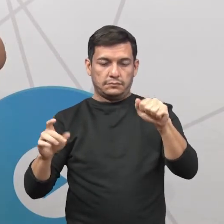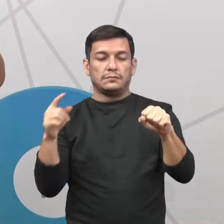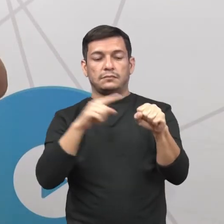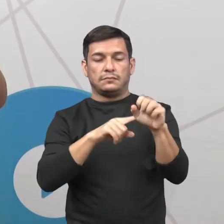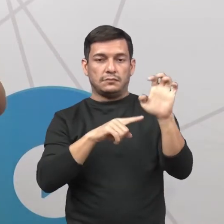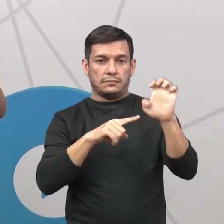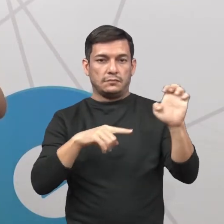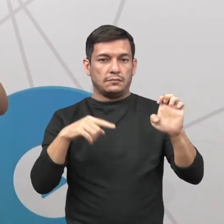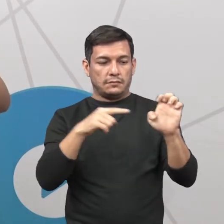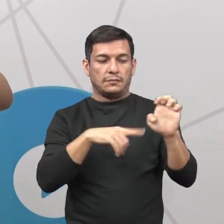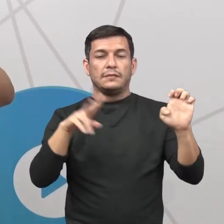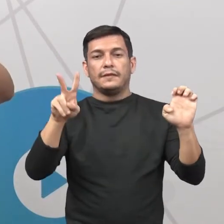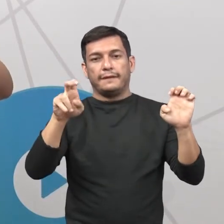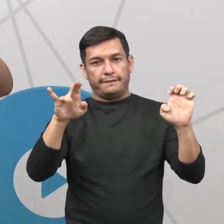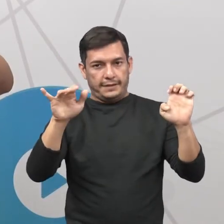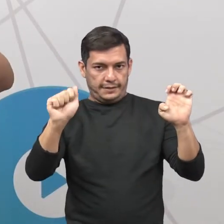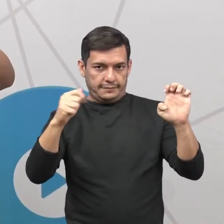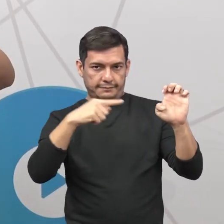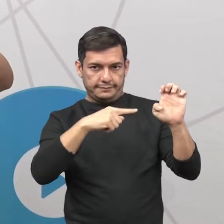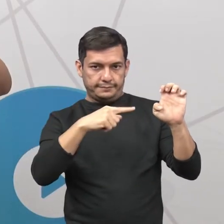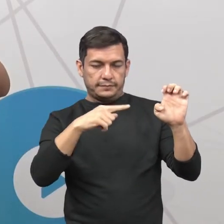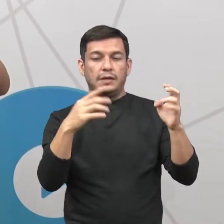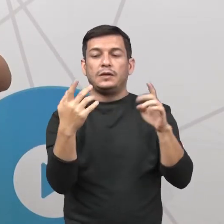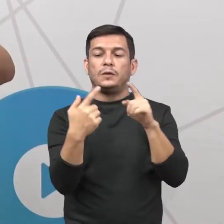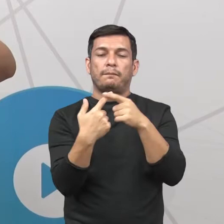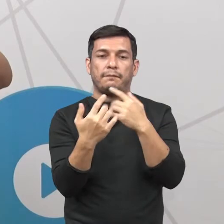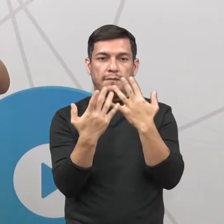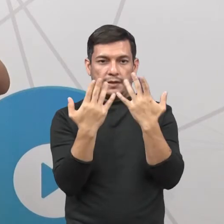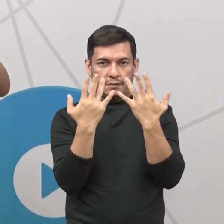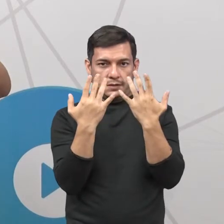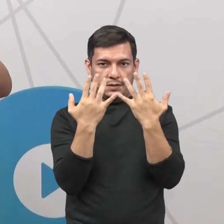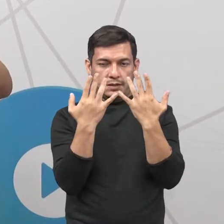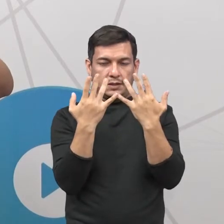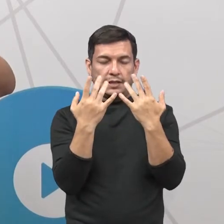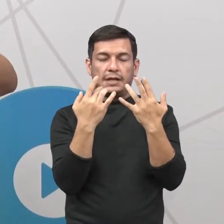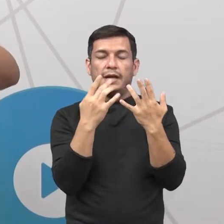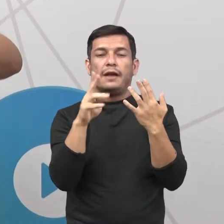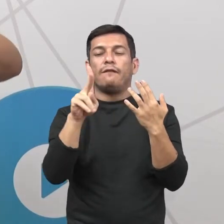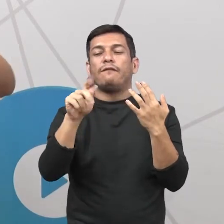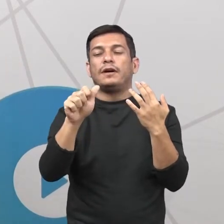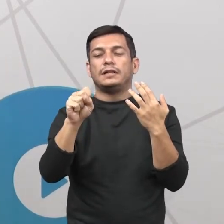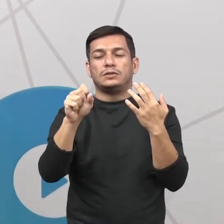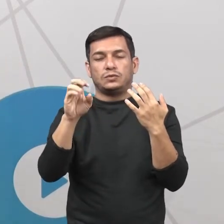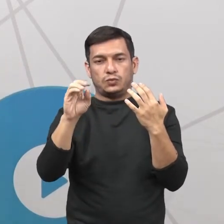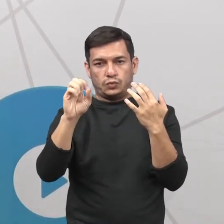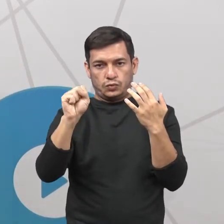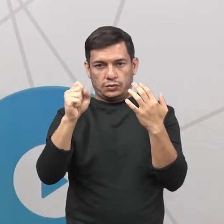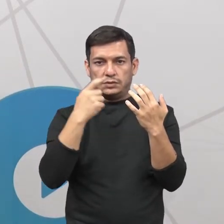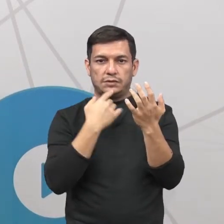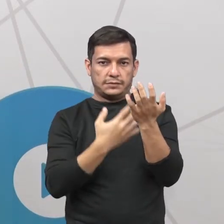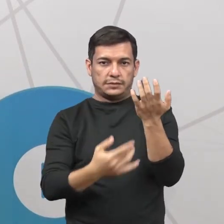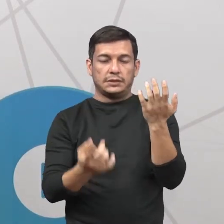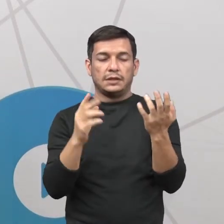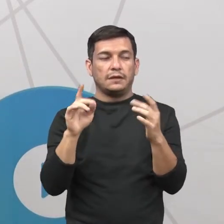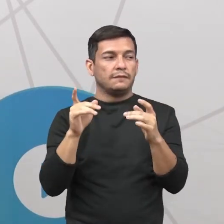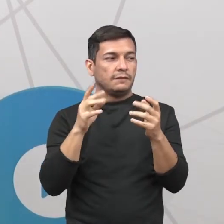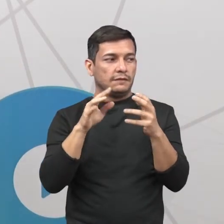esquerdo são as veias e os meus dedos são os vasos sanguíneos. O sangue, ele vai